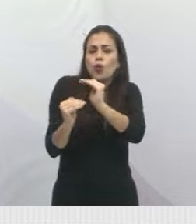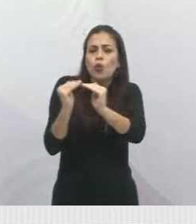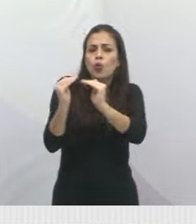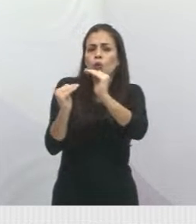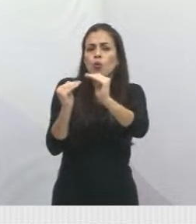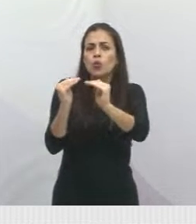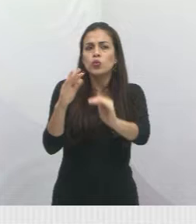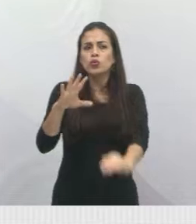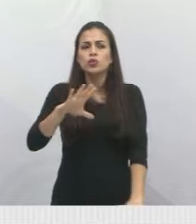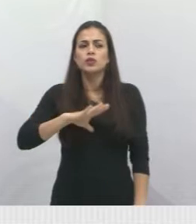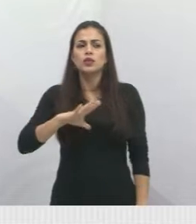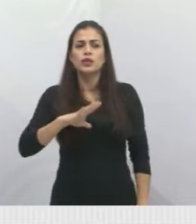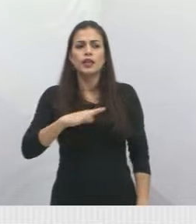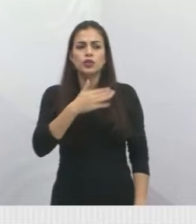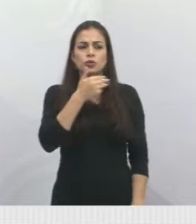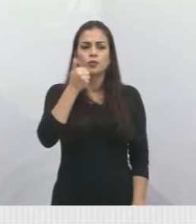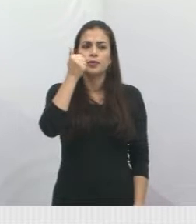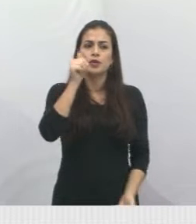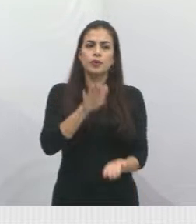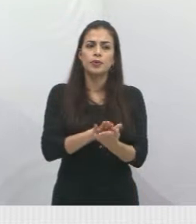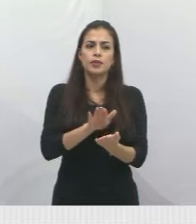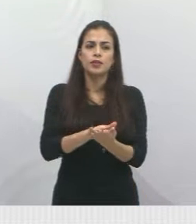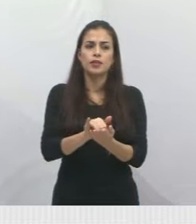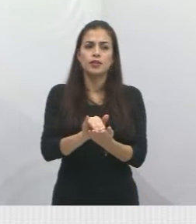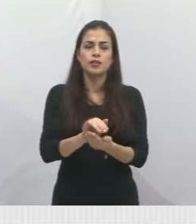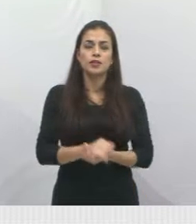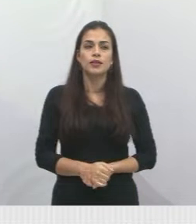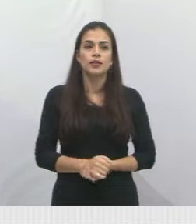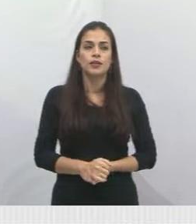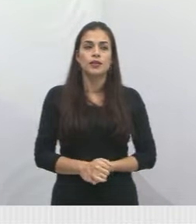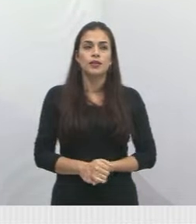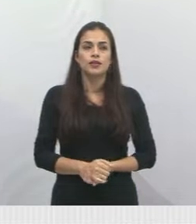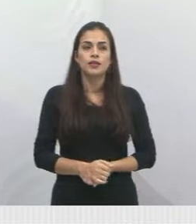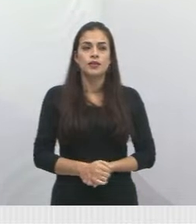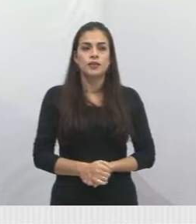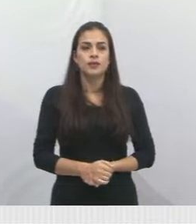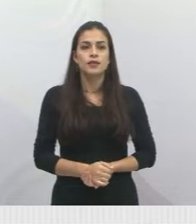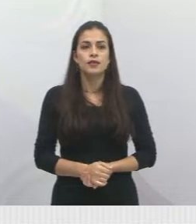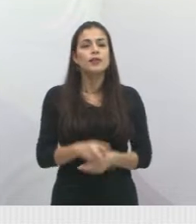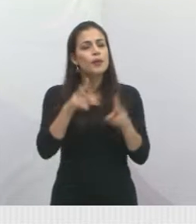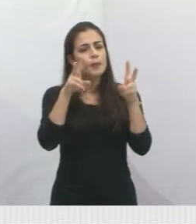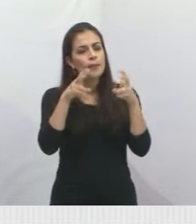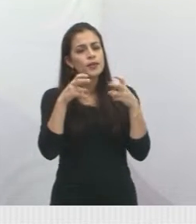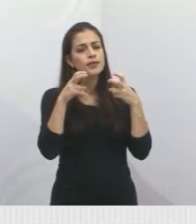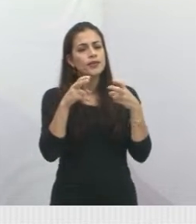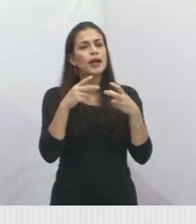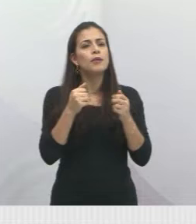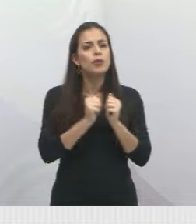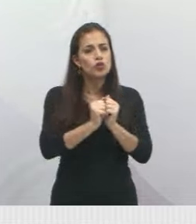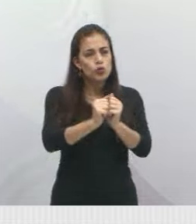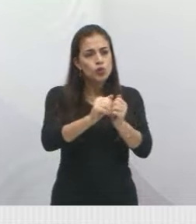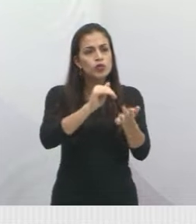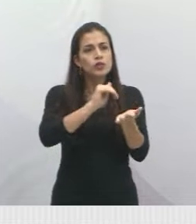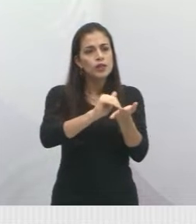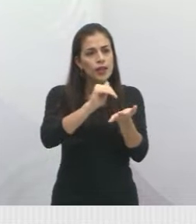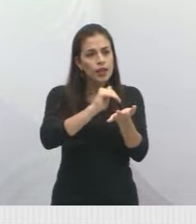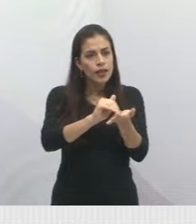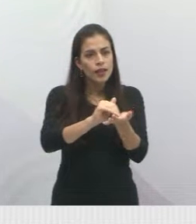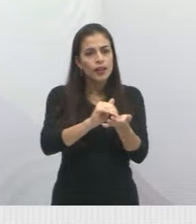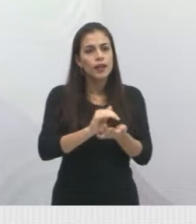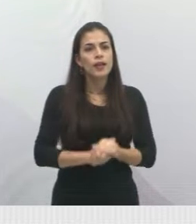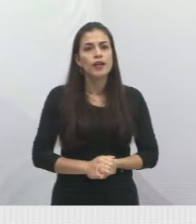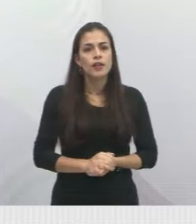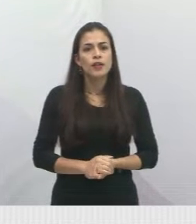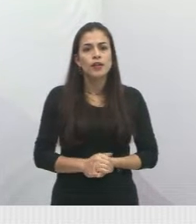cidade melhor para Jacareí. Então, percebam aí, estávamos com o secretário, né? Eu estou